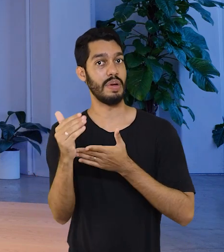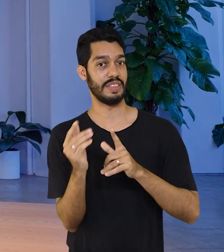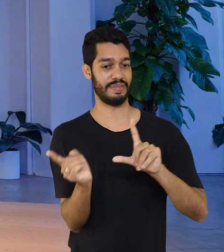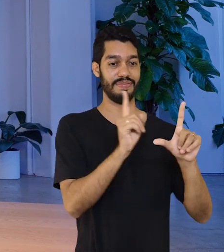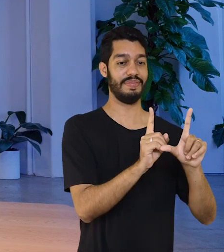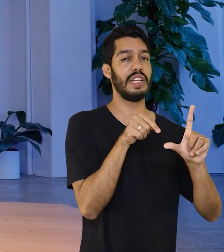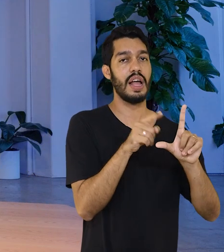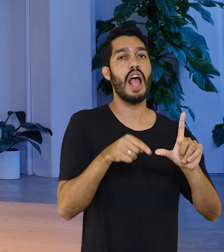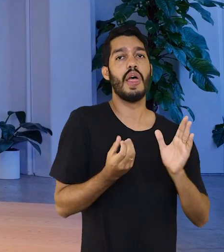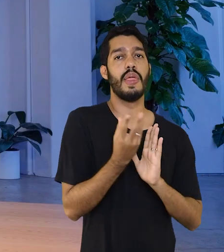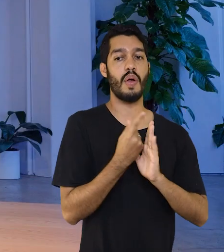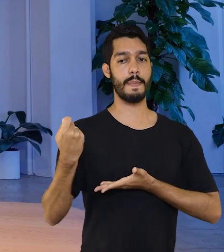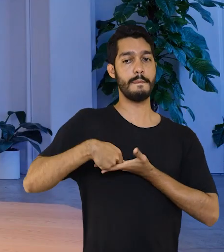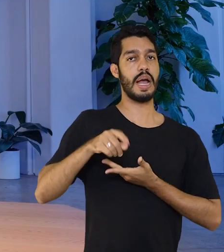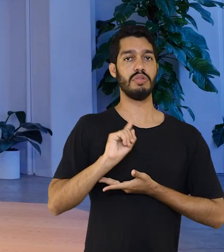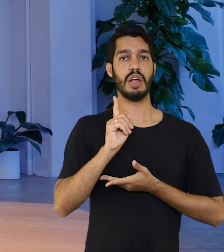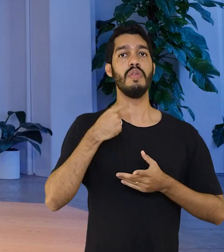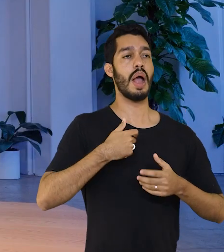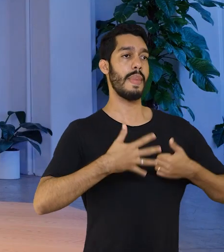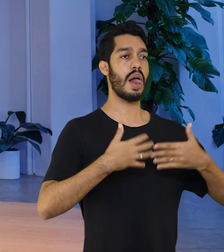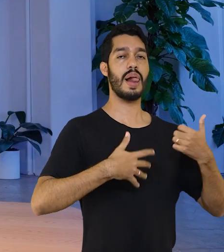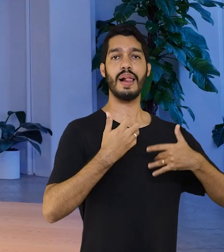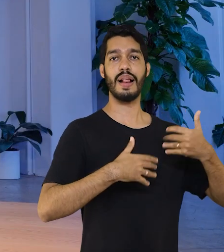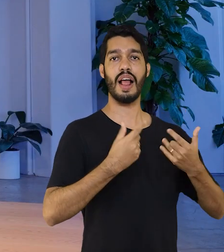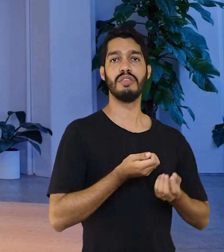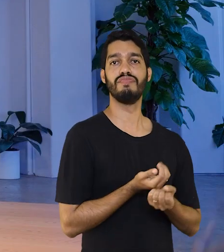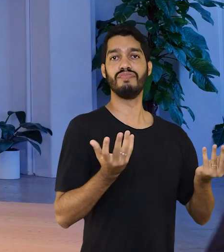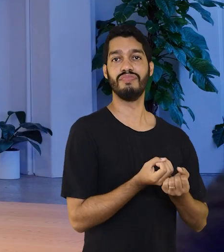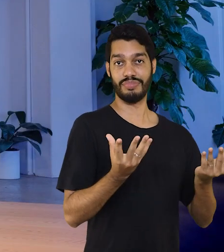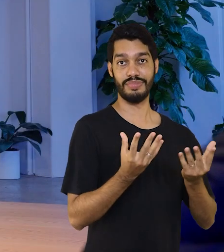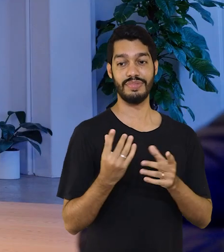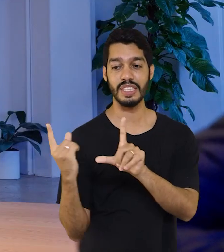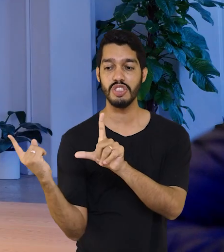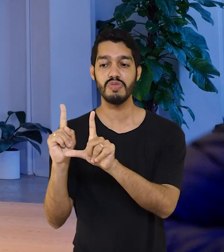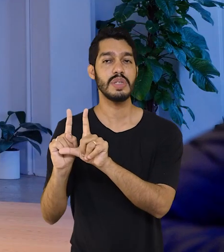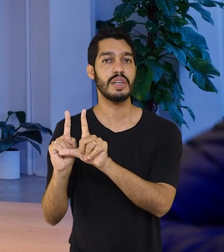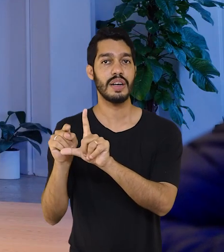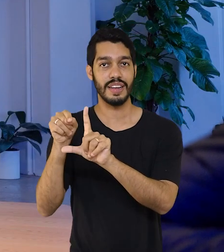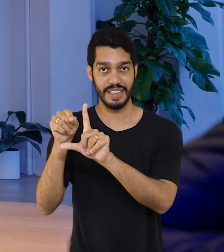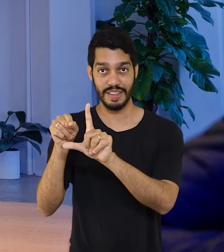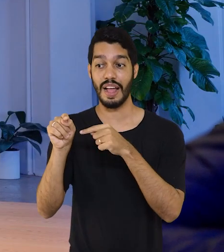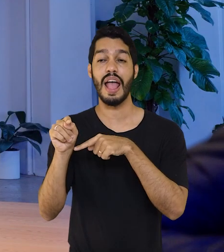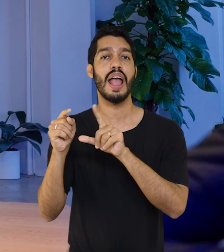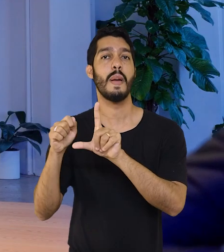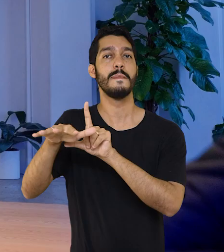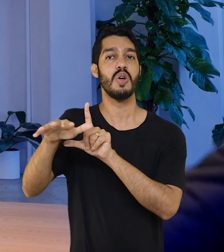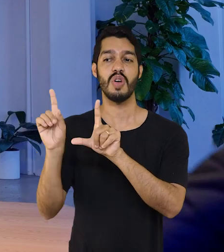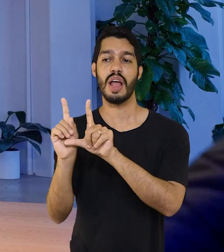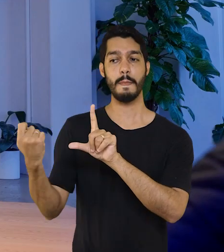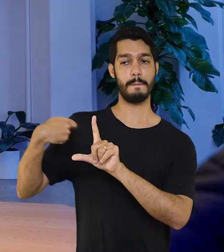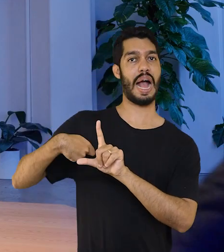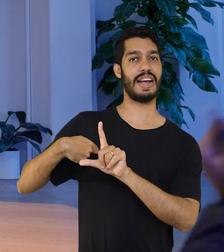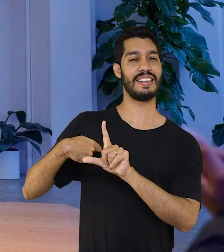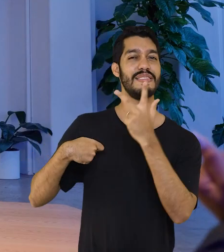Pensa que o influenciador, em geral, ele começou produzindo conteúdo orgânico, UGC, mas na medida em que ele cresceu, ele começou a fazer parcerias pagas. E